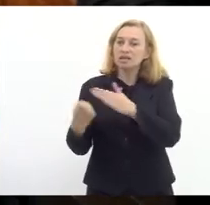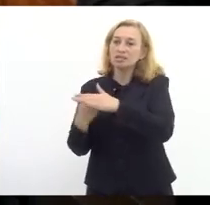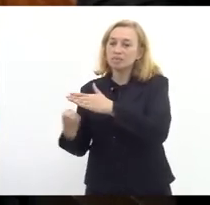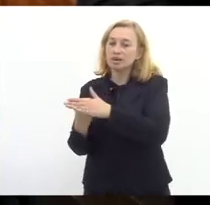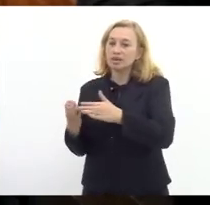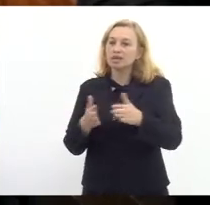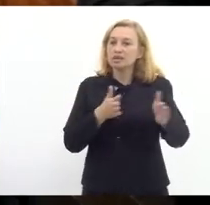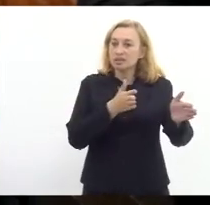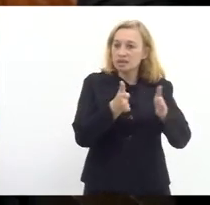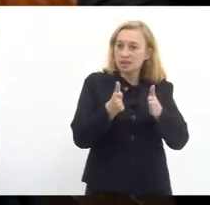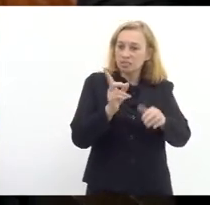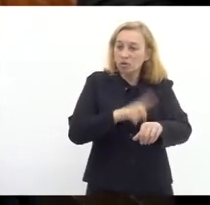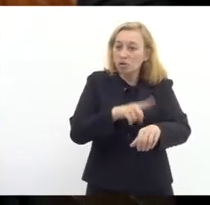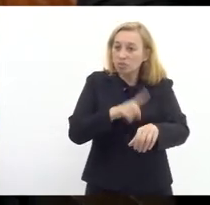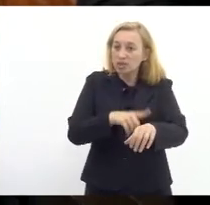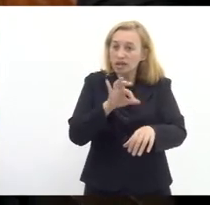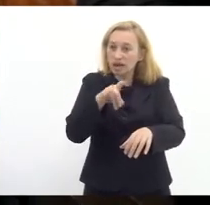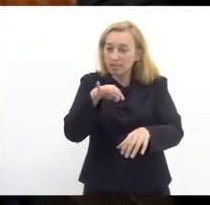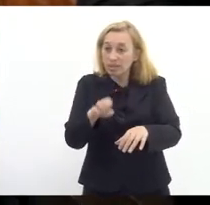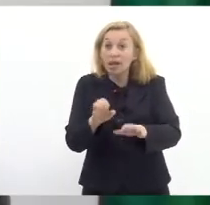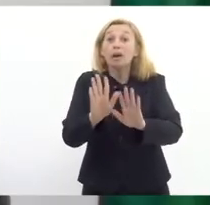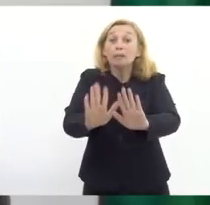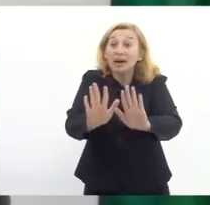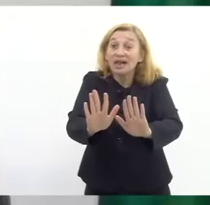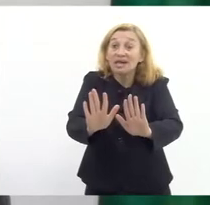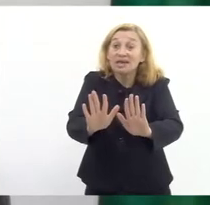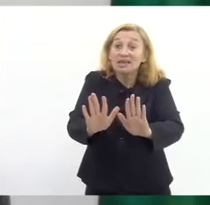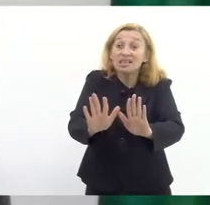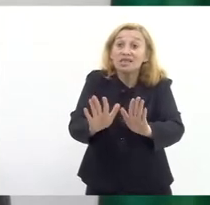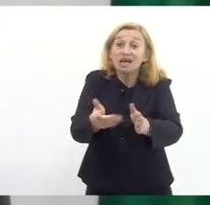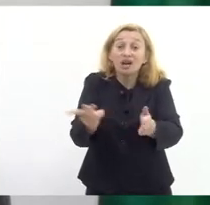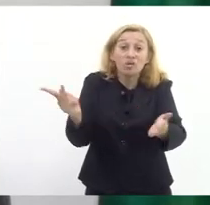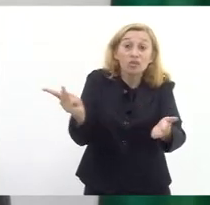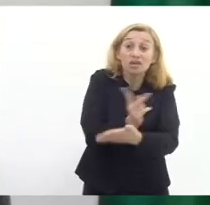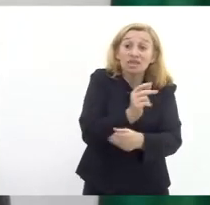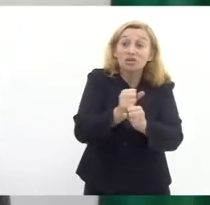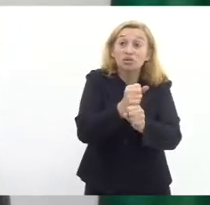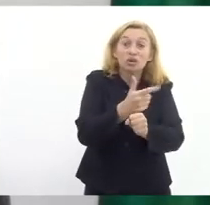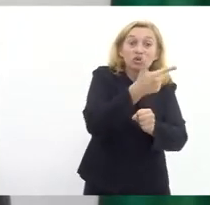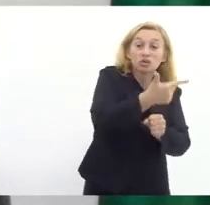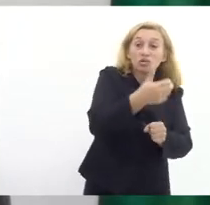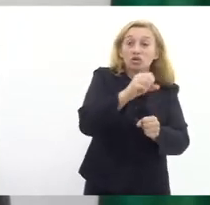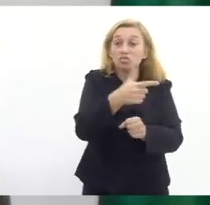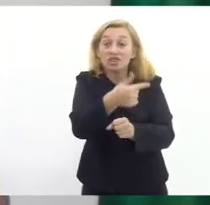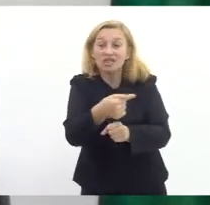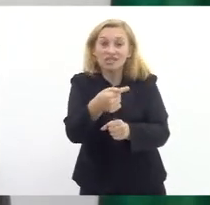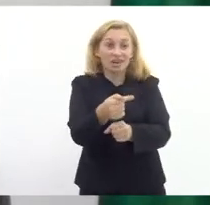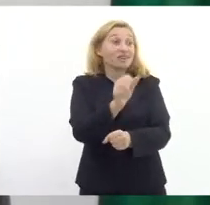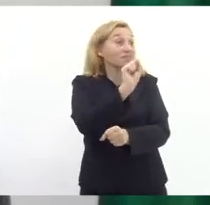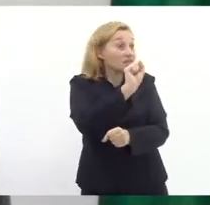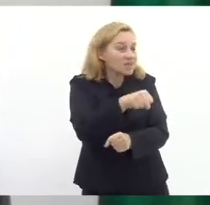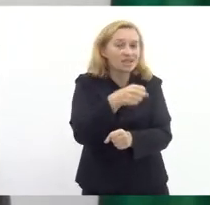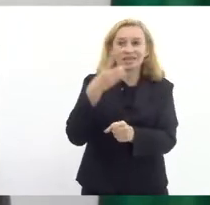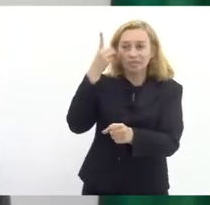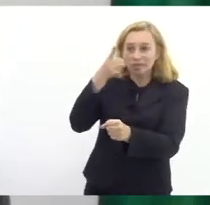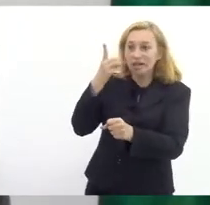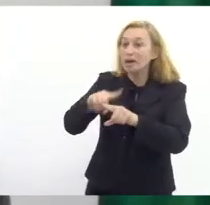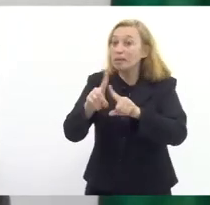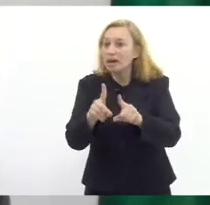de calamidade, mas, de um ônus financeiro. O fato foi em 2017. Sim, deputada. Aí